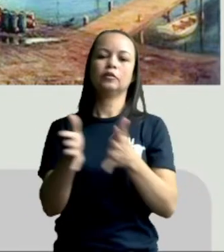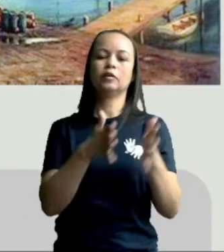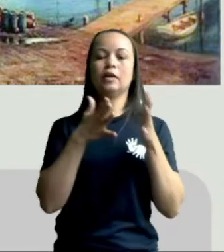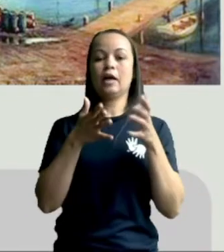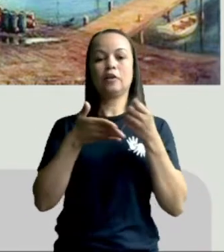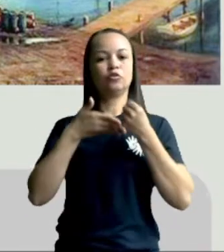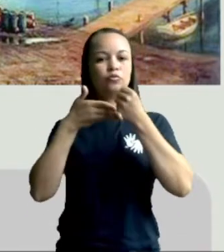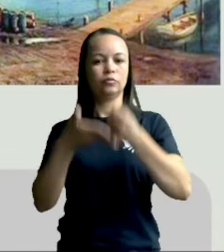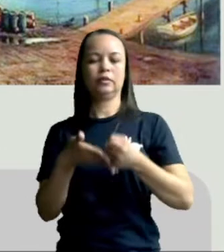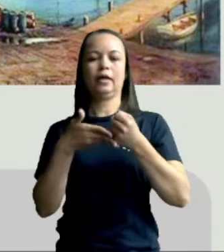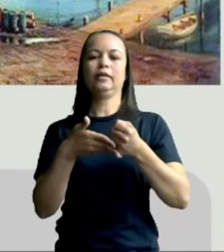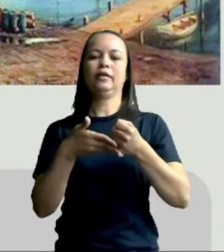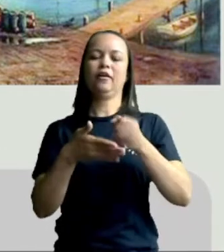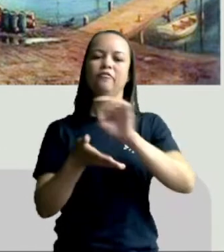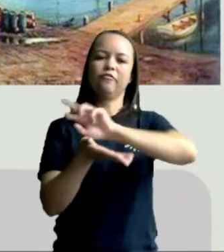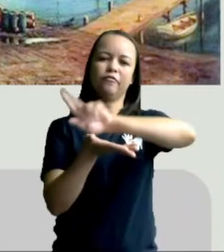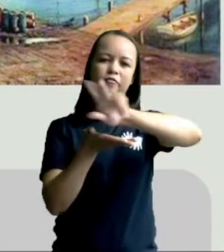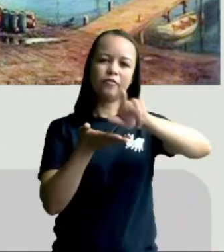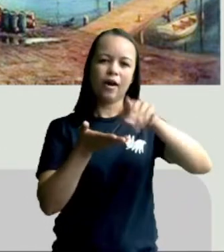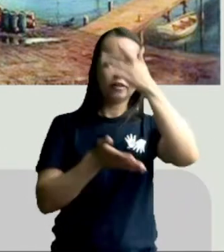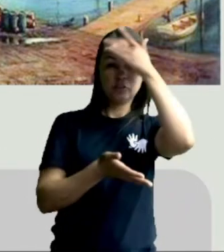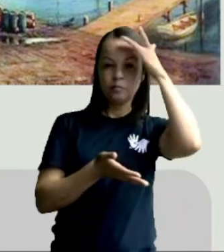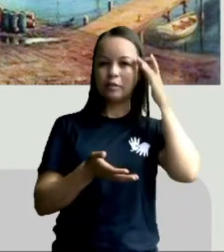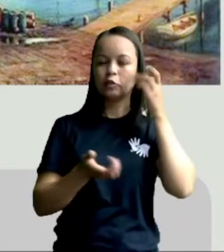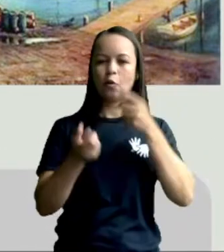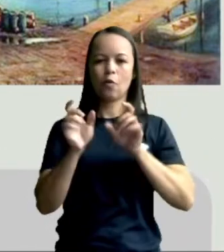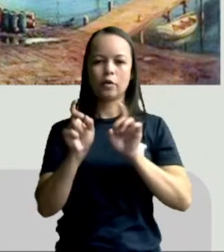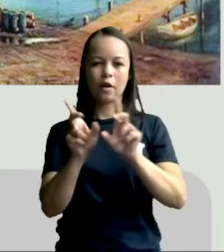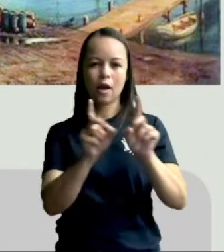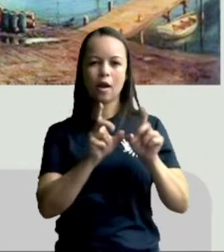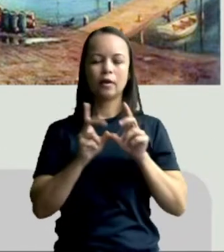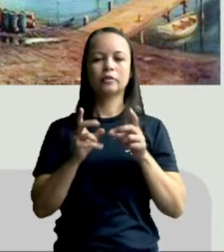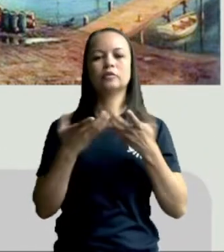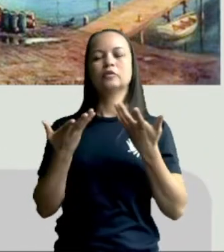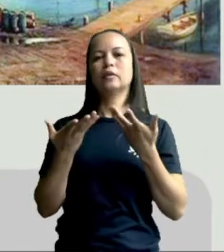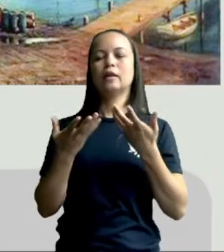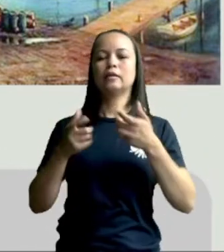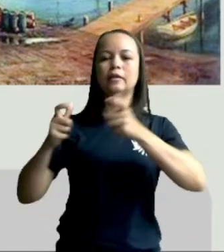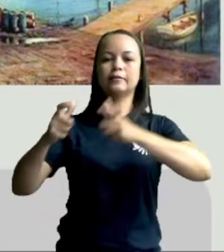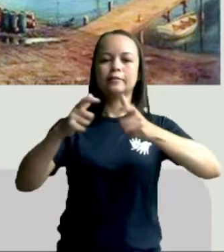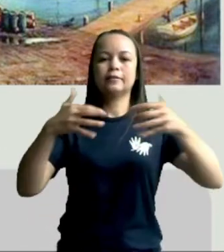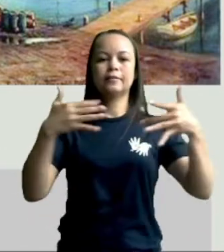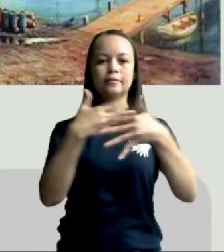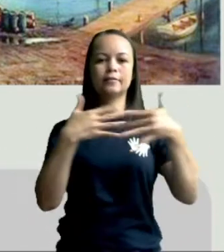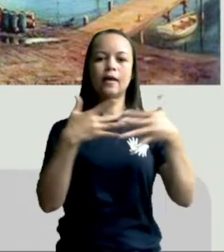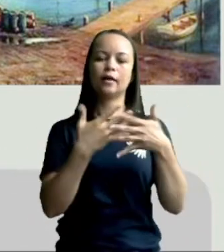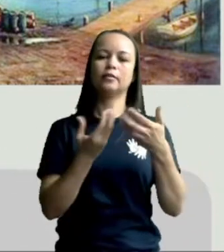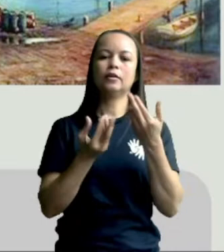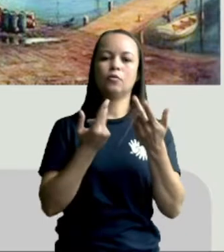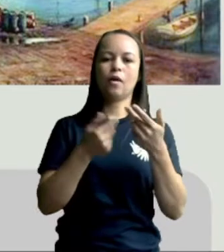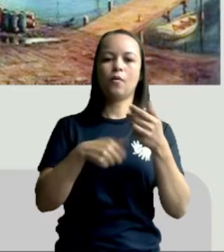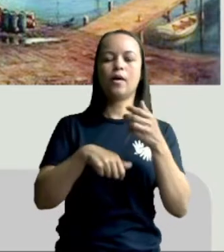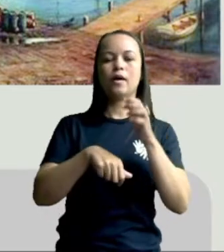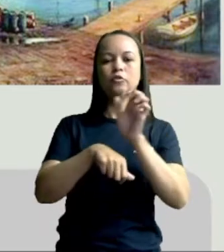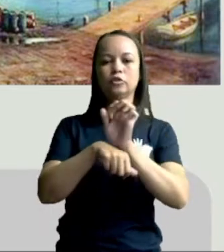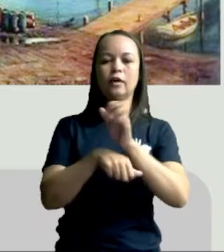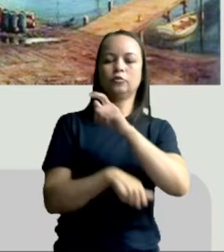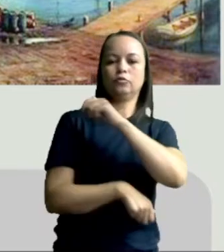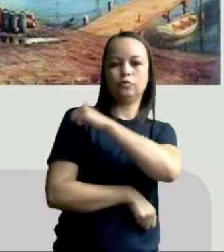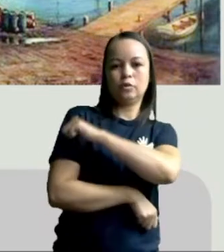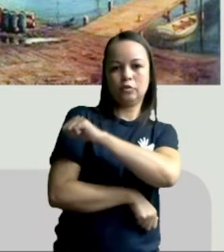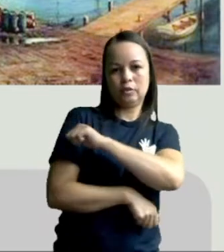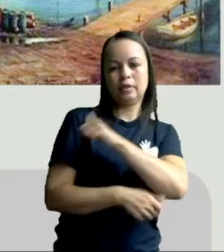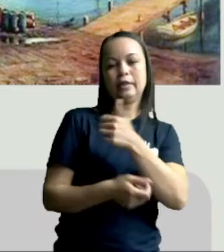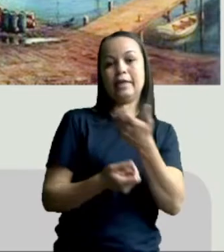beneficiaria consideravelmente os comerciantes, instalados em cidades como Rio de Janeiro. E a época, capital do